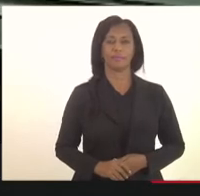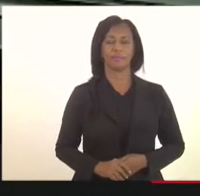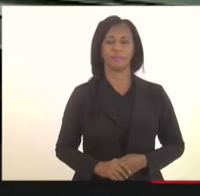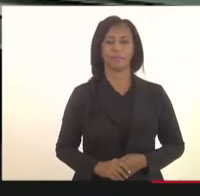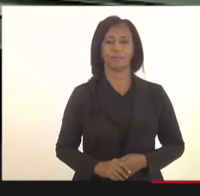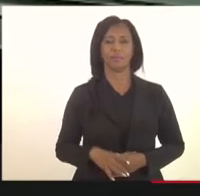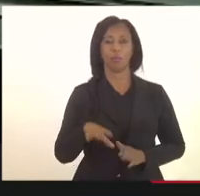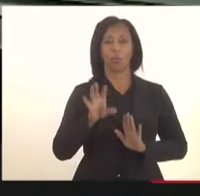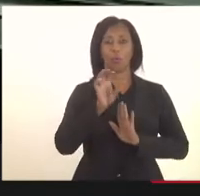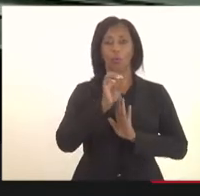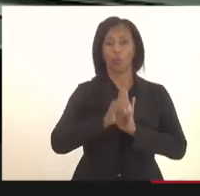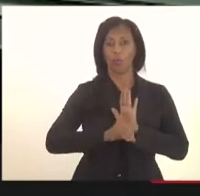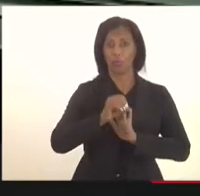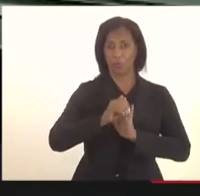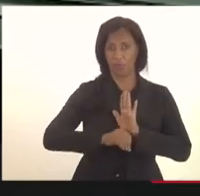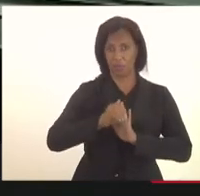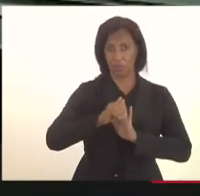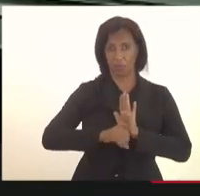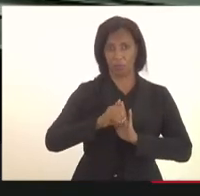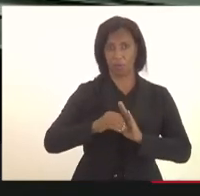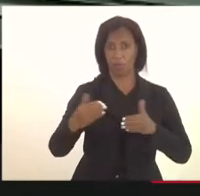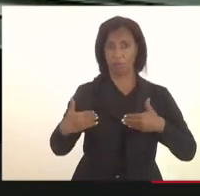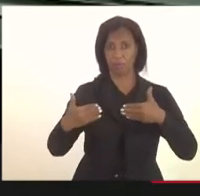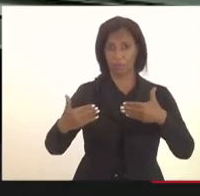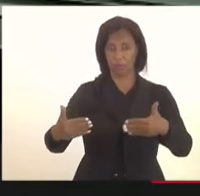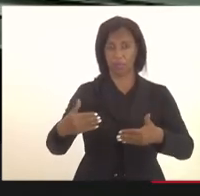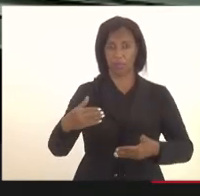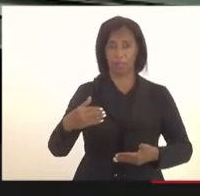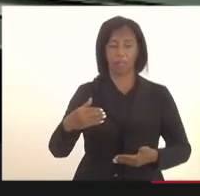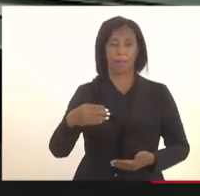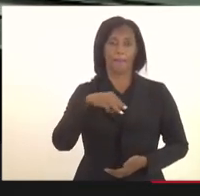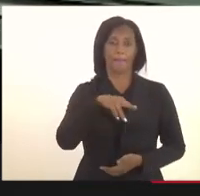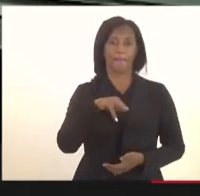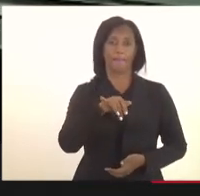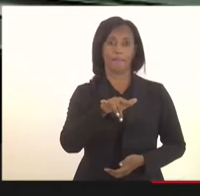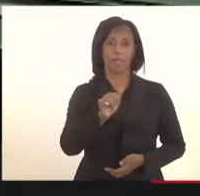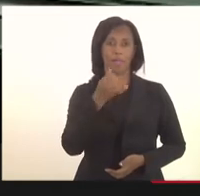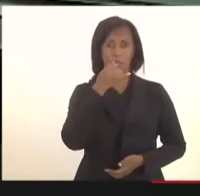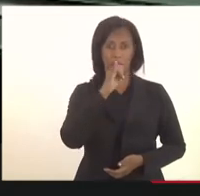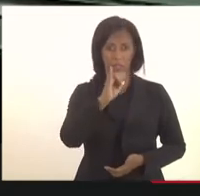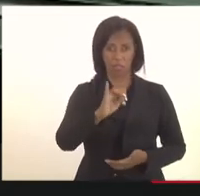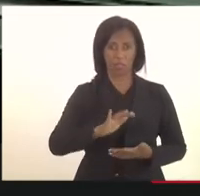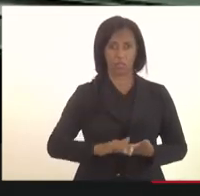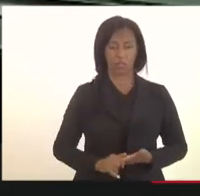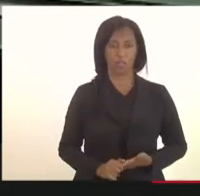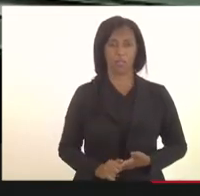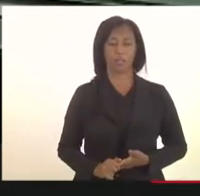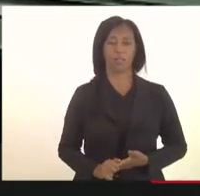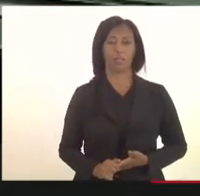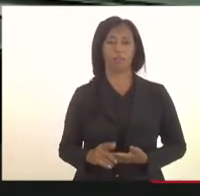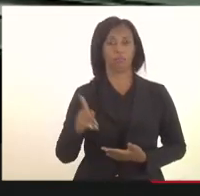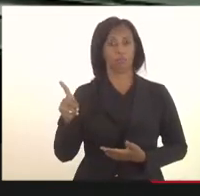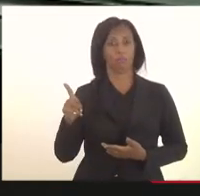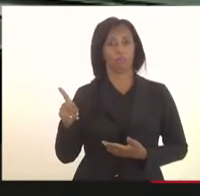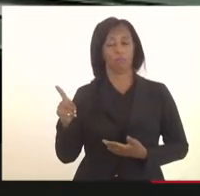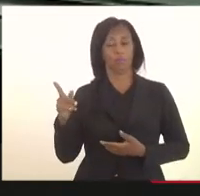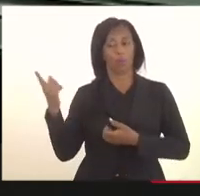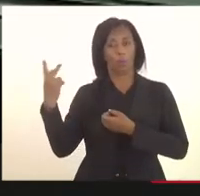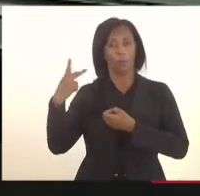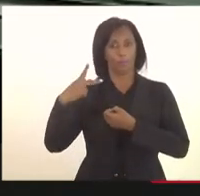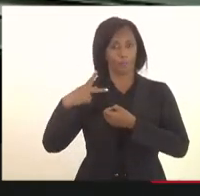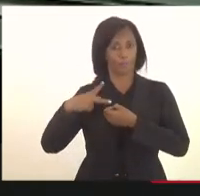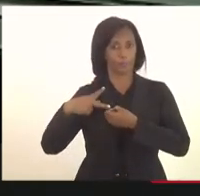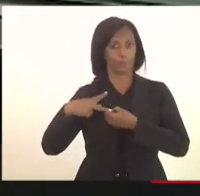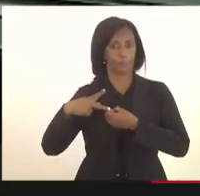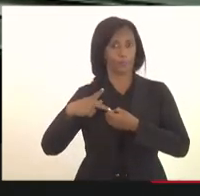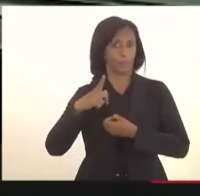um ofício ao Ministério de Minas e Energia, em vistas que está o Conselho Nacional de Petróleo,